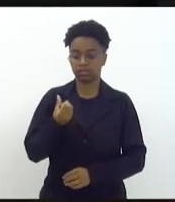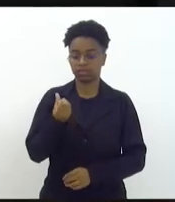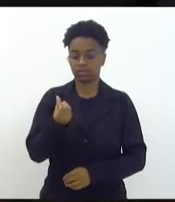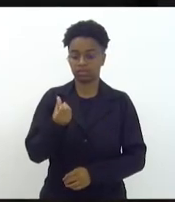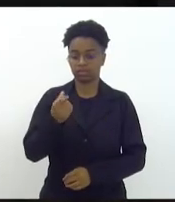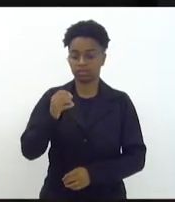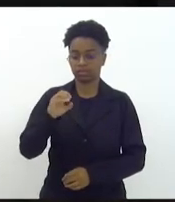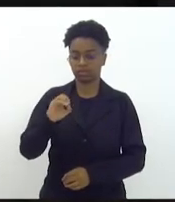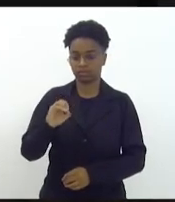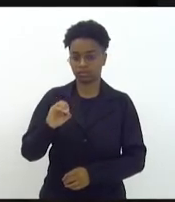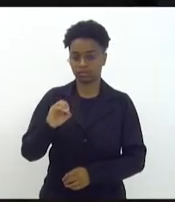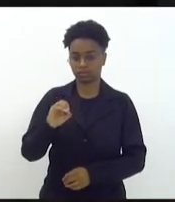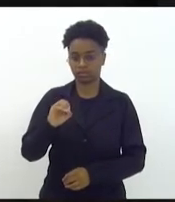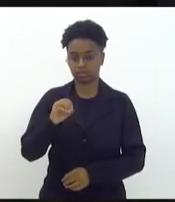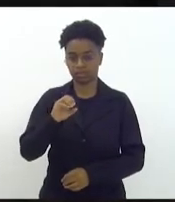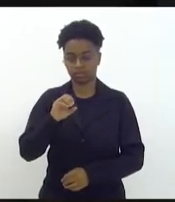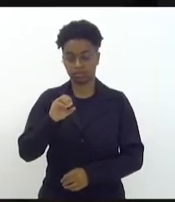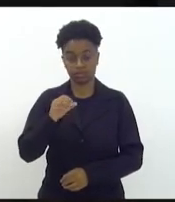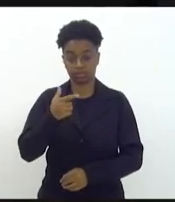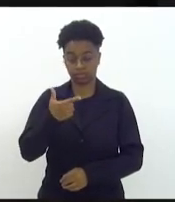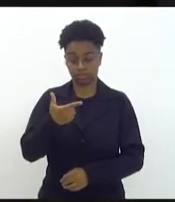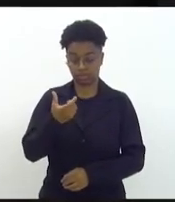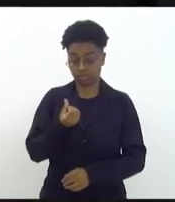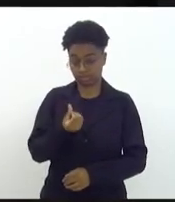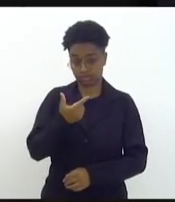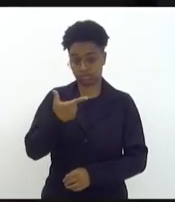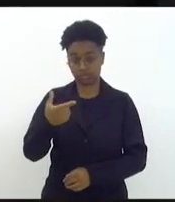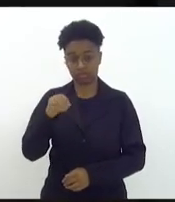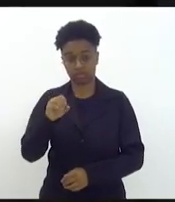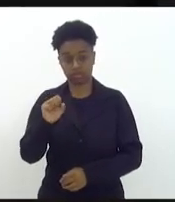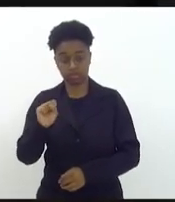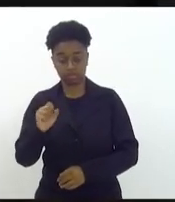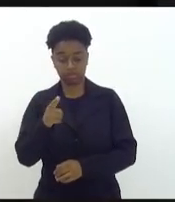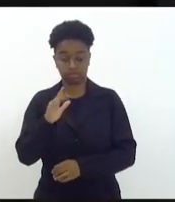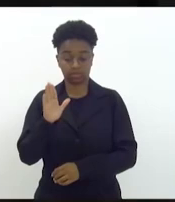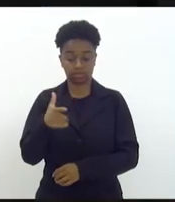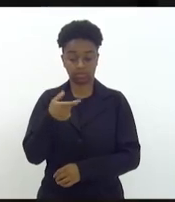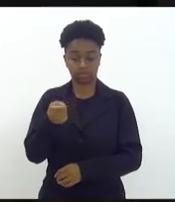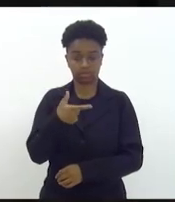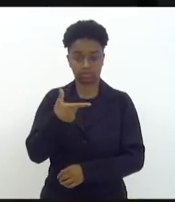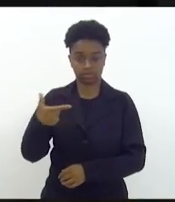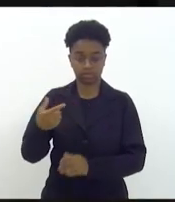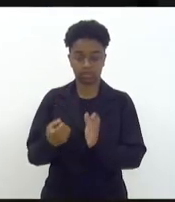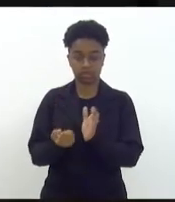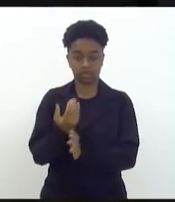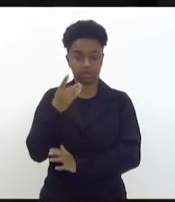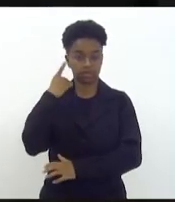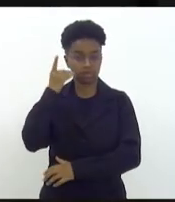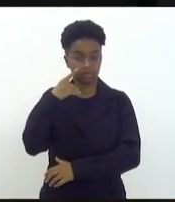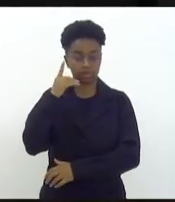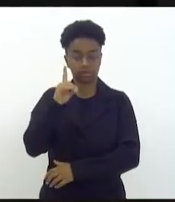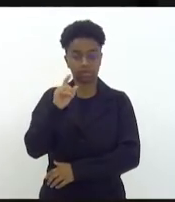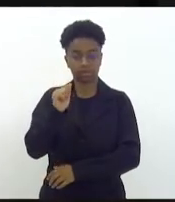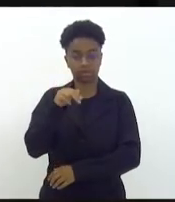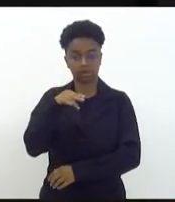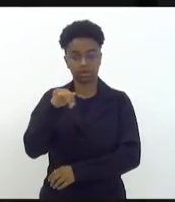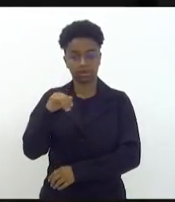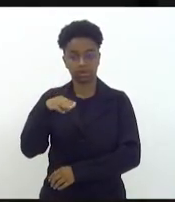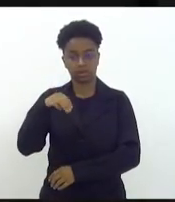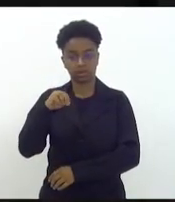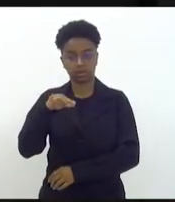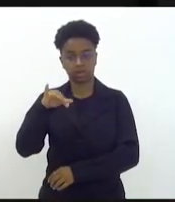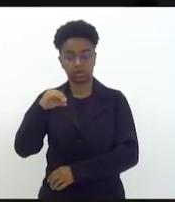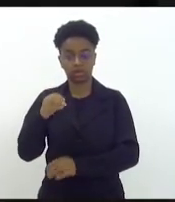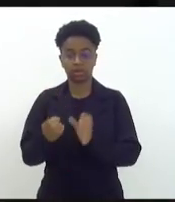6.208 de 2022 de autoria deputada Dani Monteiro que autoriza a criação do dia do esporte